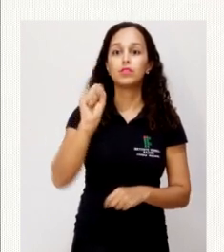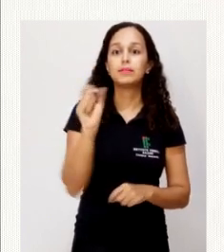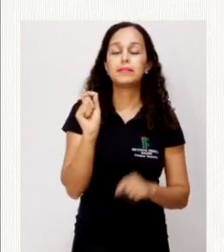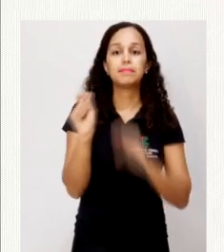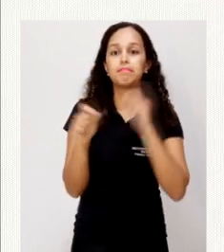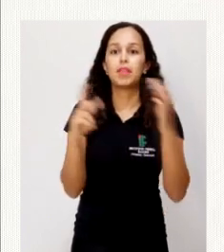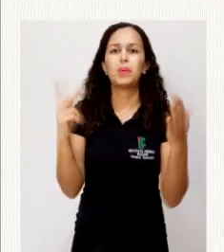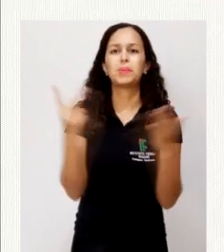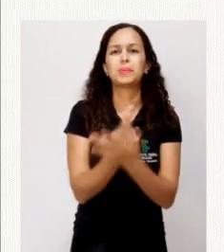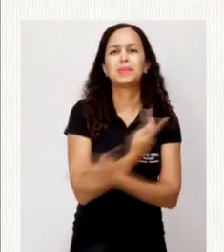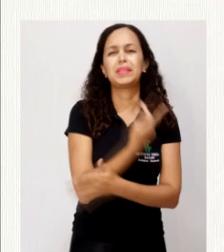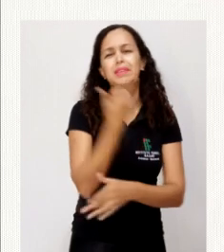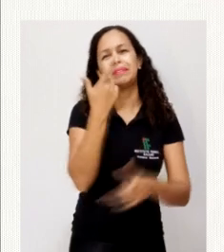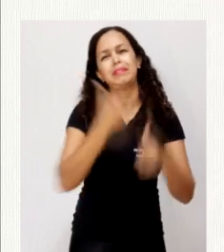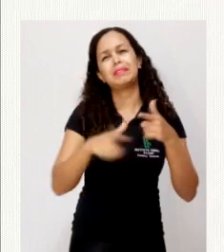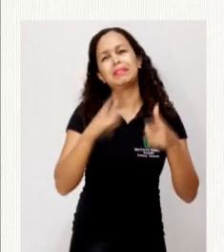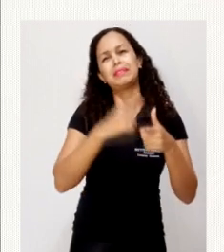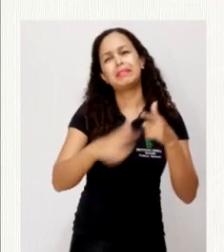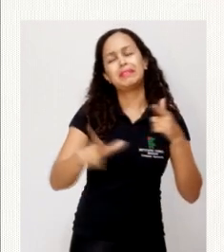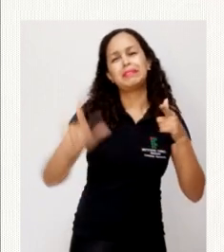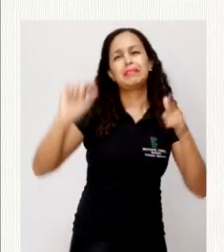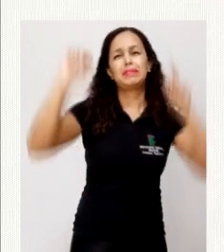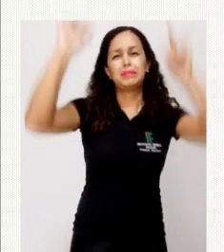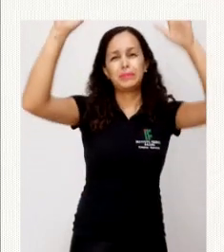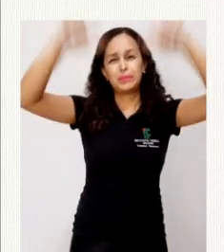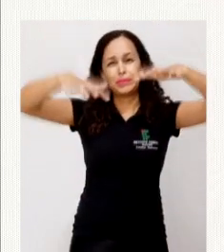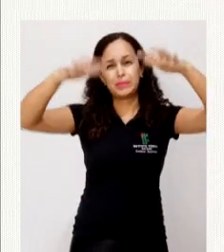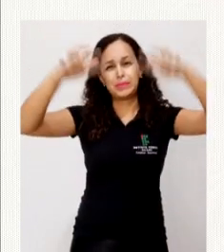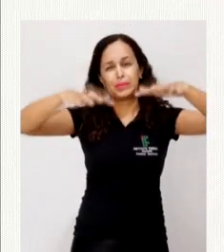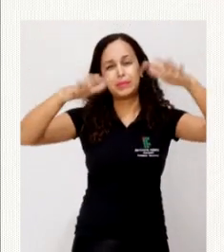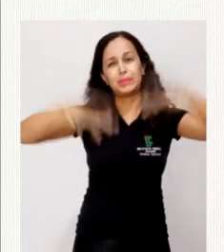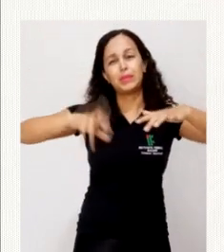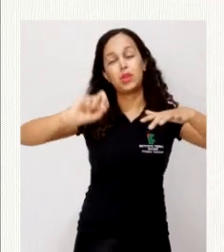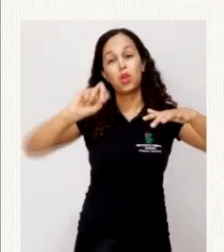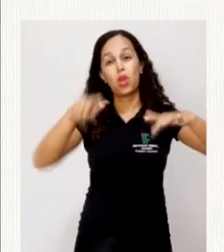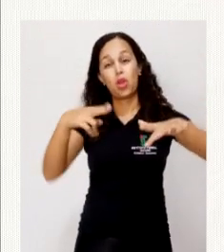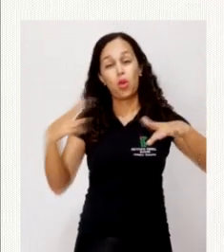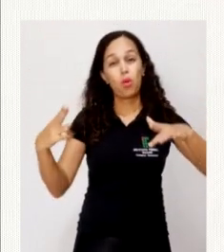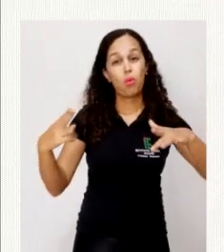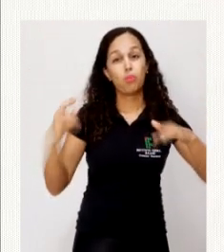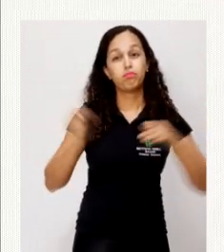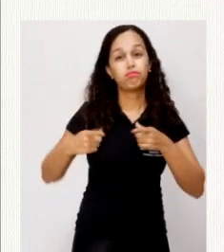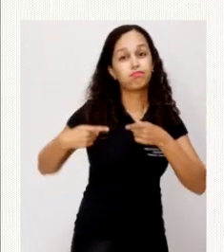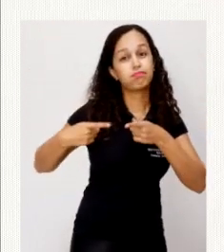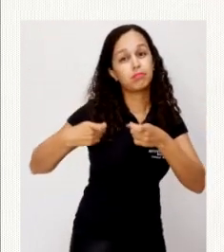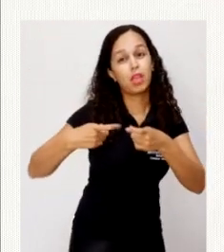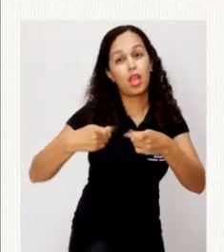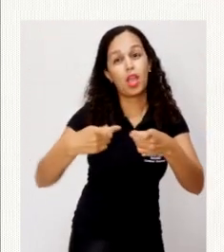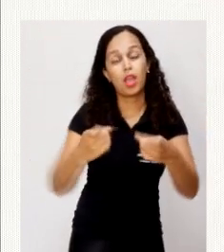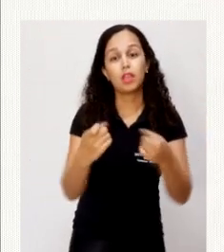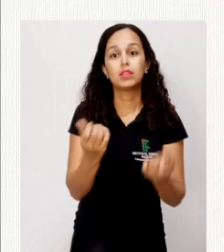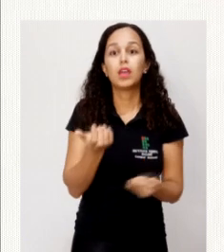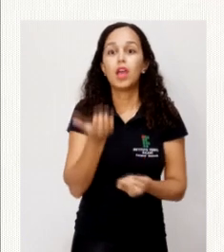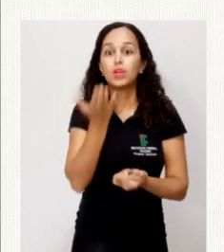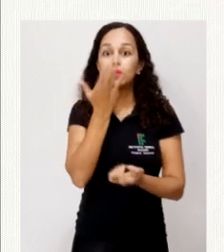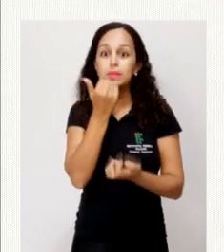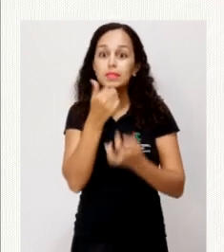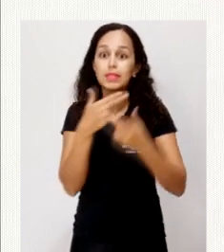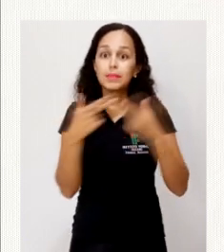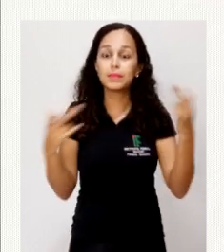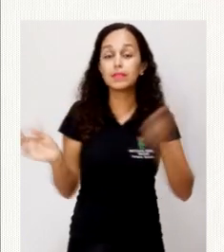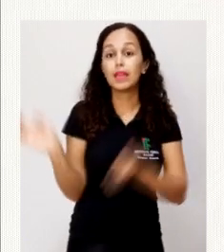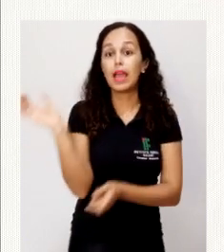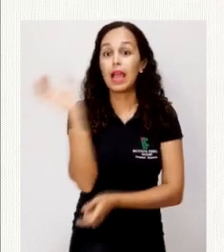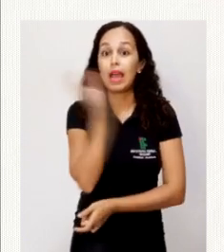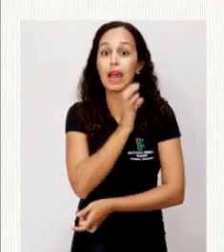pobreza, em que ocorrem catástrofes, desastres ambientais e até situações de guerra, em que esses alimentos servem para suprir